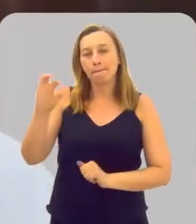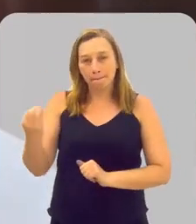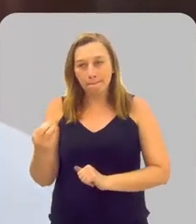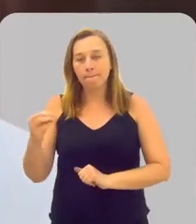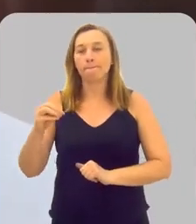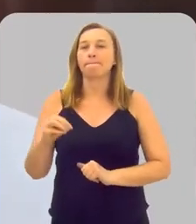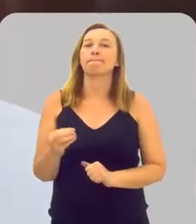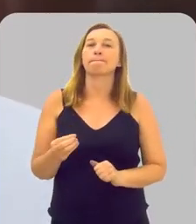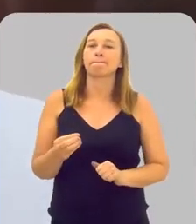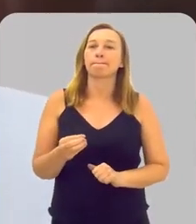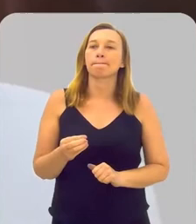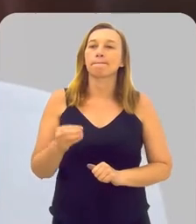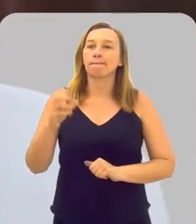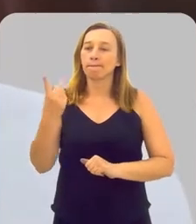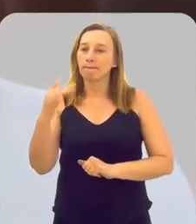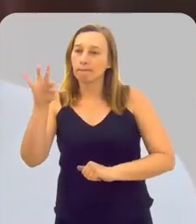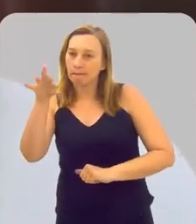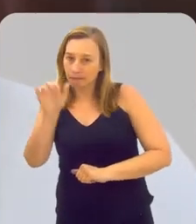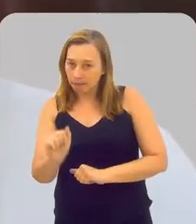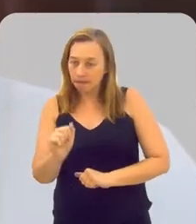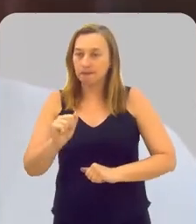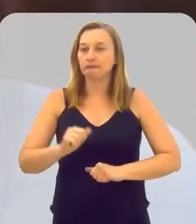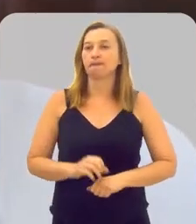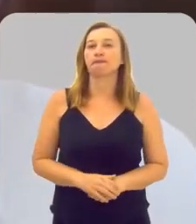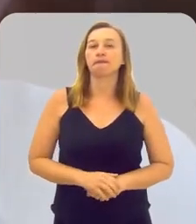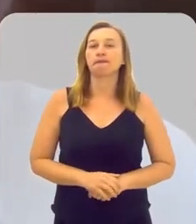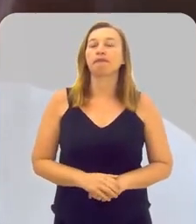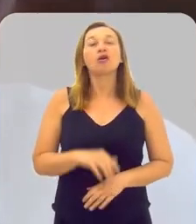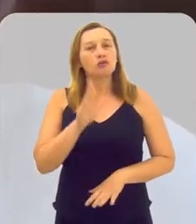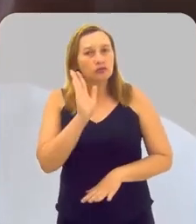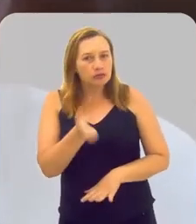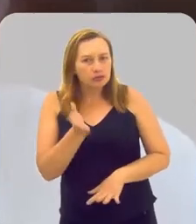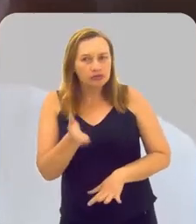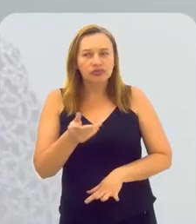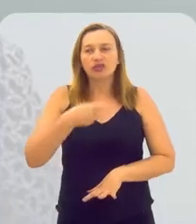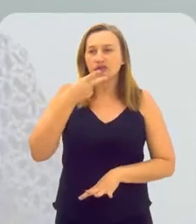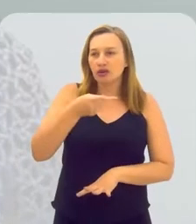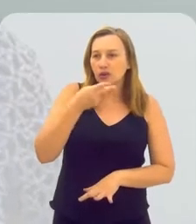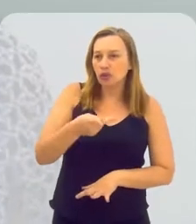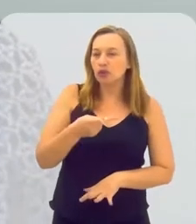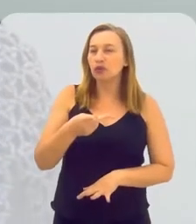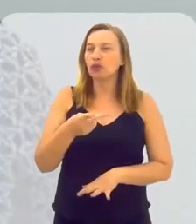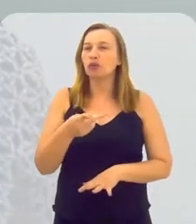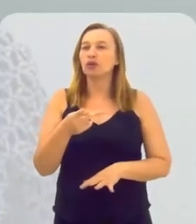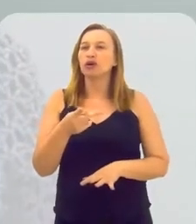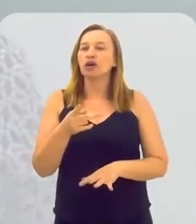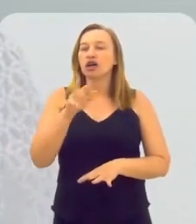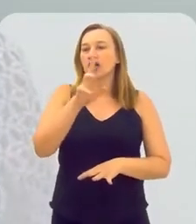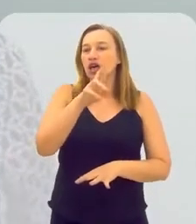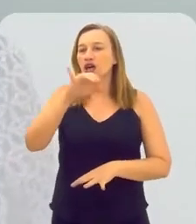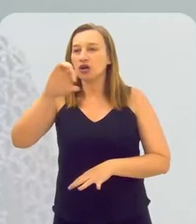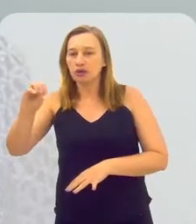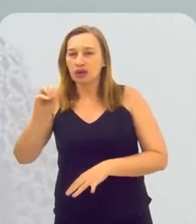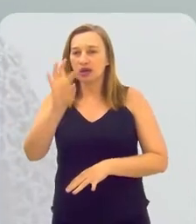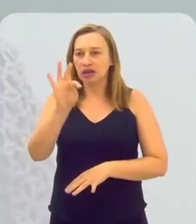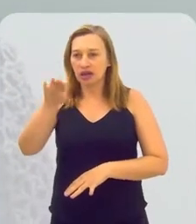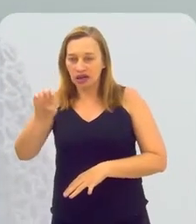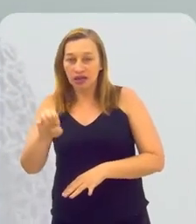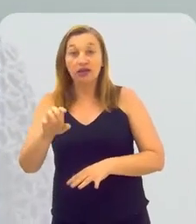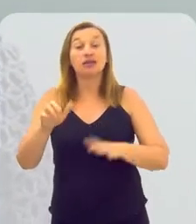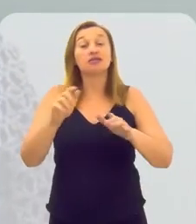principalmente falando em eólicas offshore e de hidrogênio. Você já citou, né, a realização da Rio Oil &